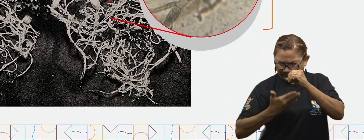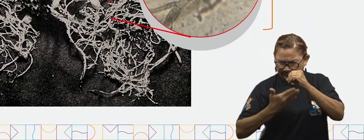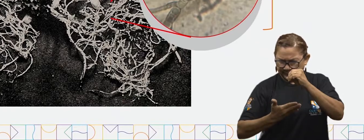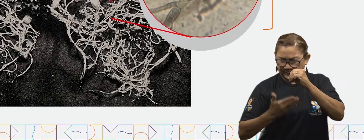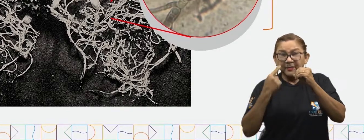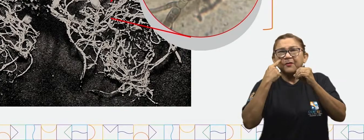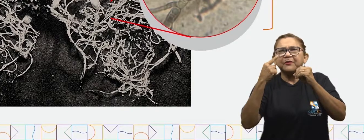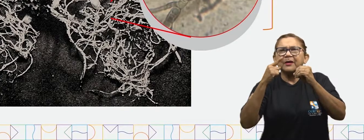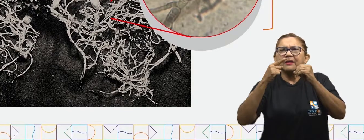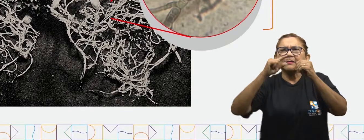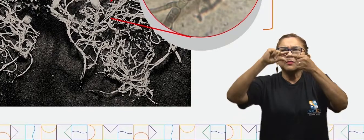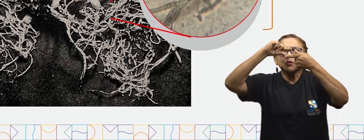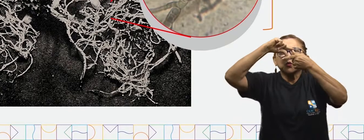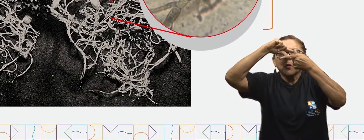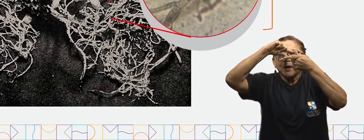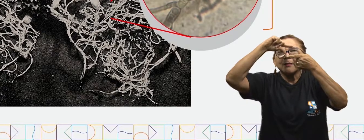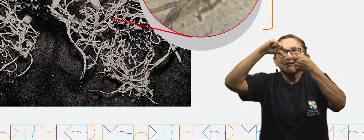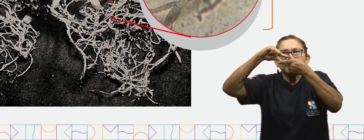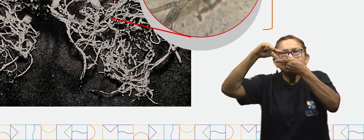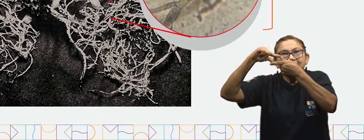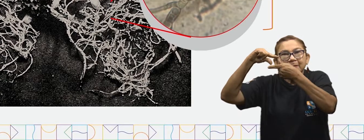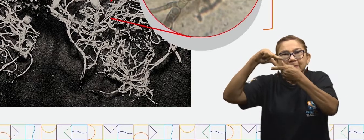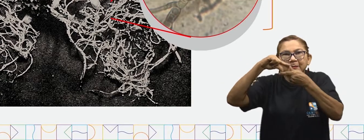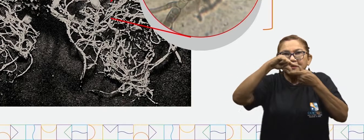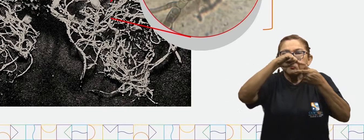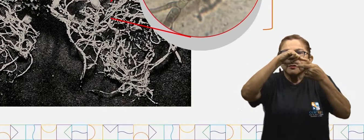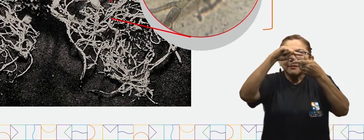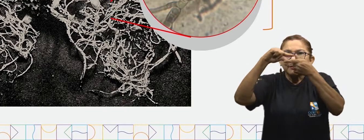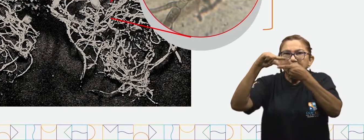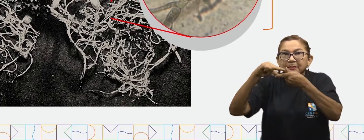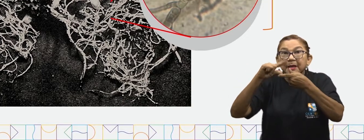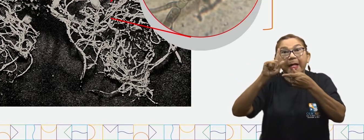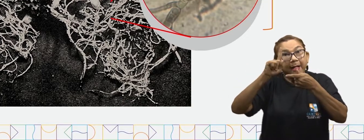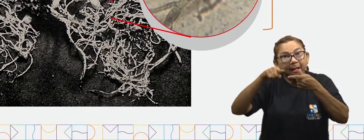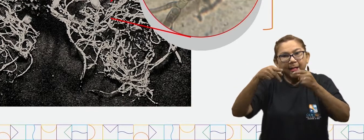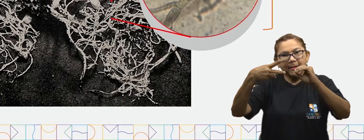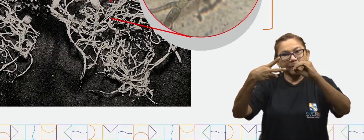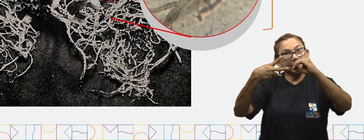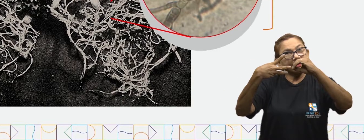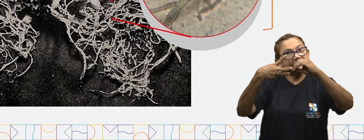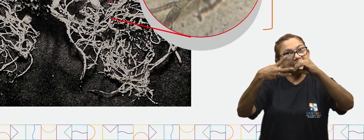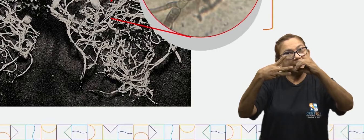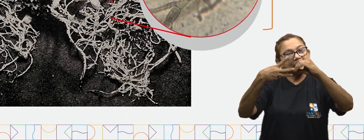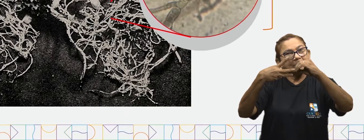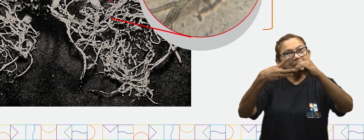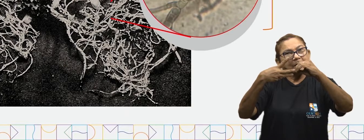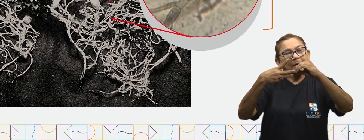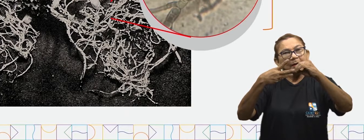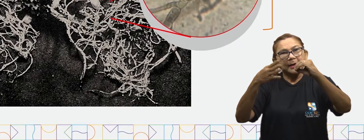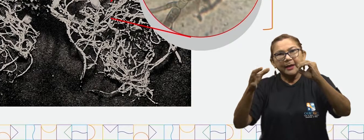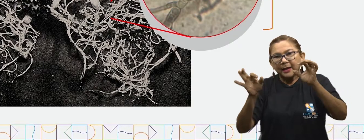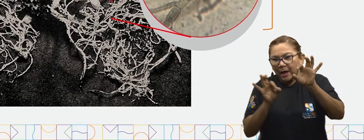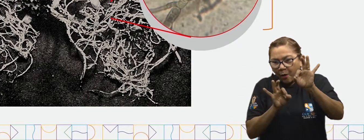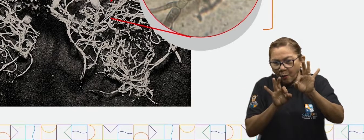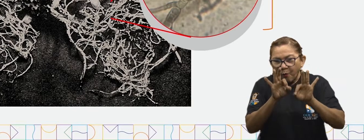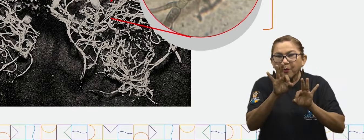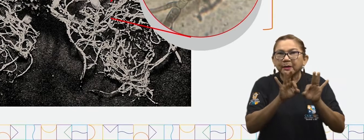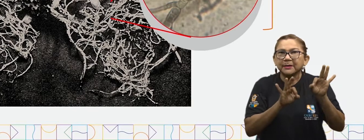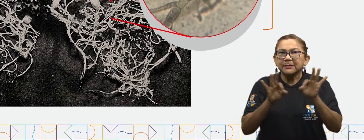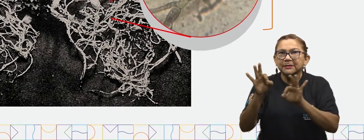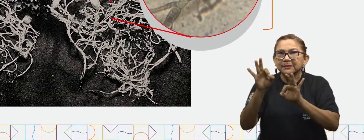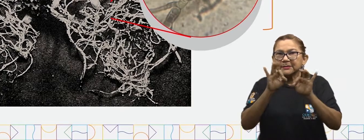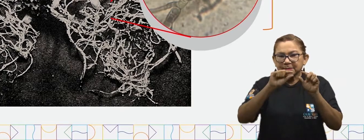uns quadradinhos. Cada quadrado desse é uma célula. As células se organizam em hifas, que são